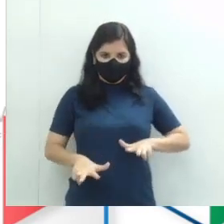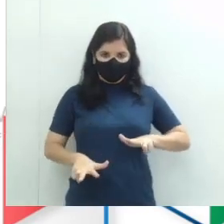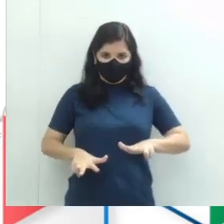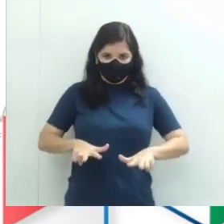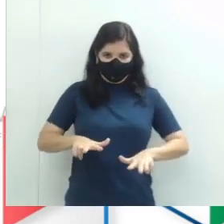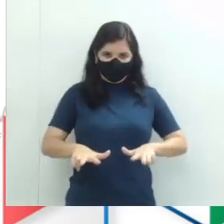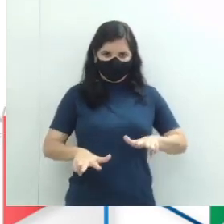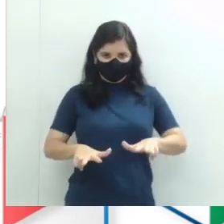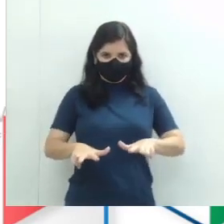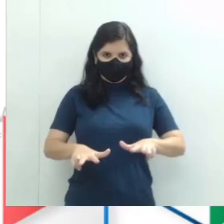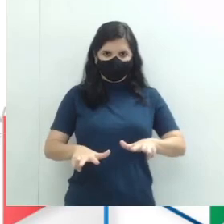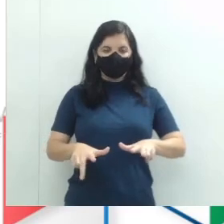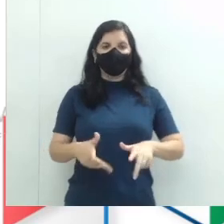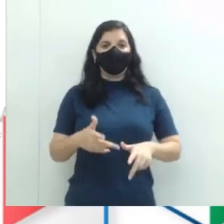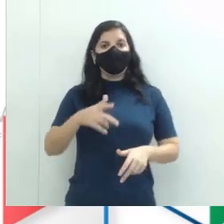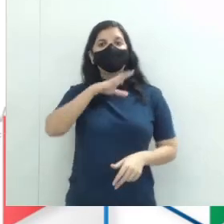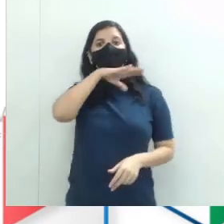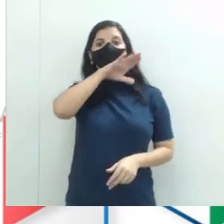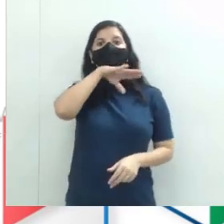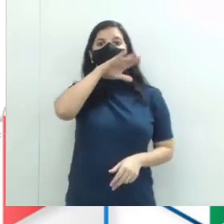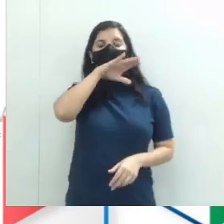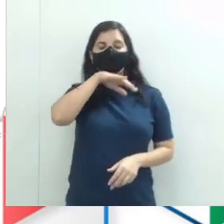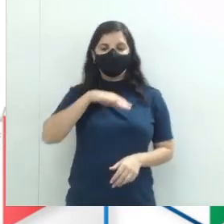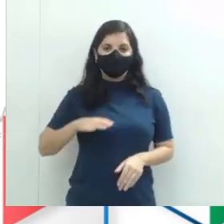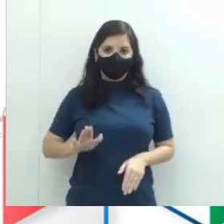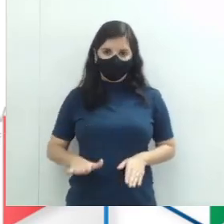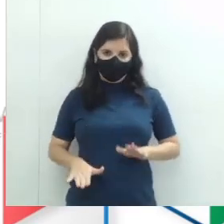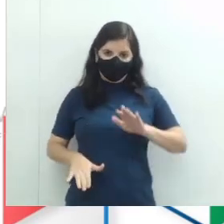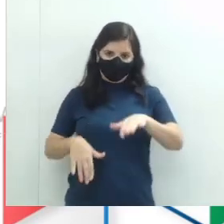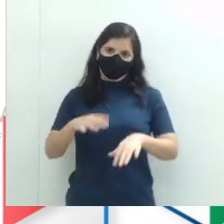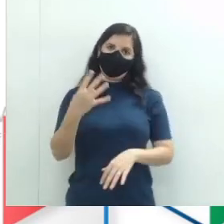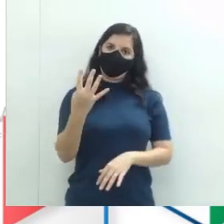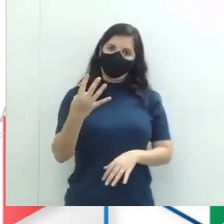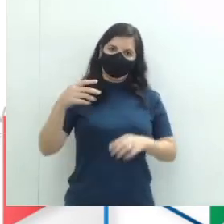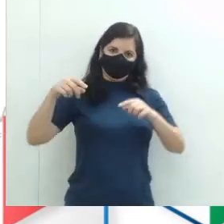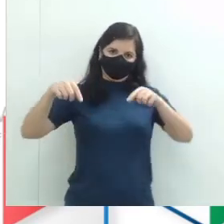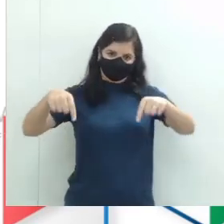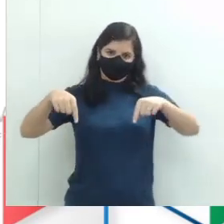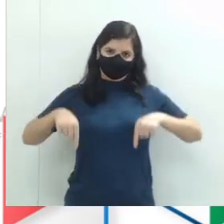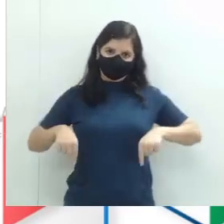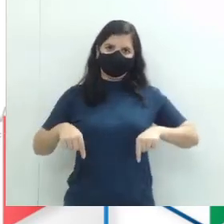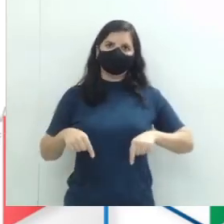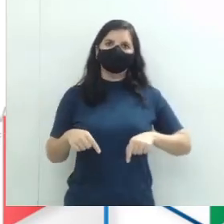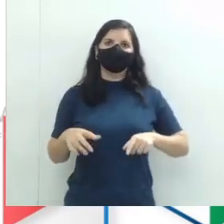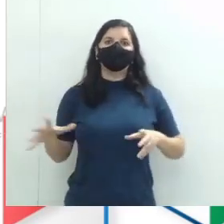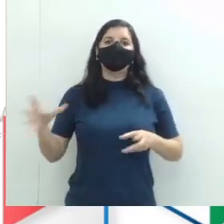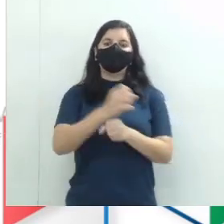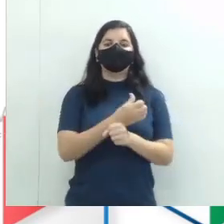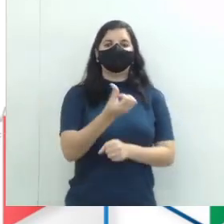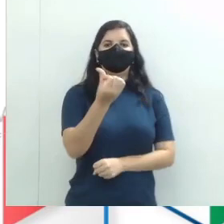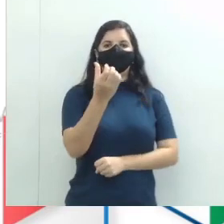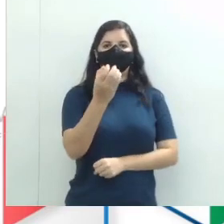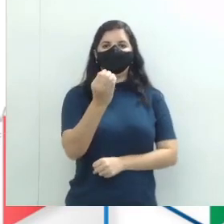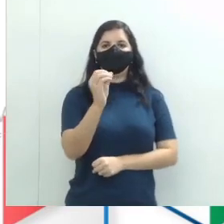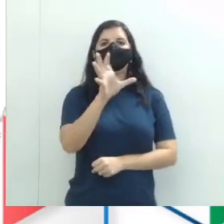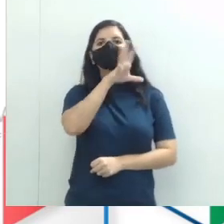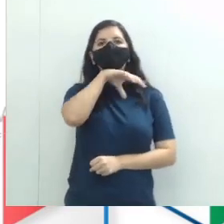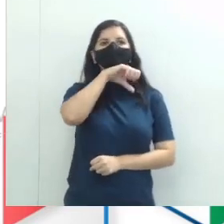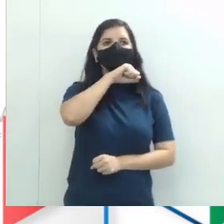são animais diferentes. Em um total de 60 animais por cabeça e